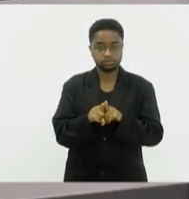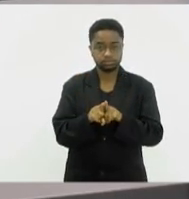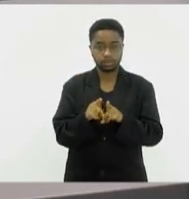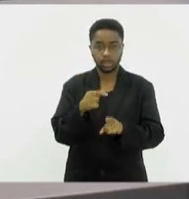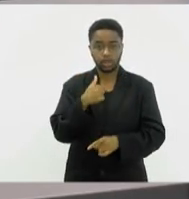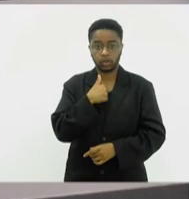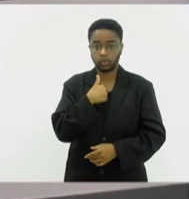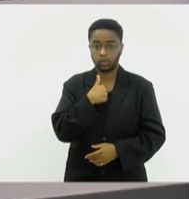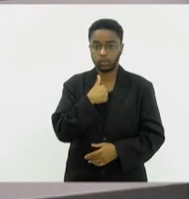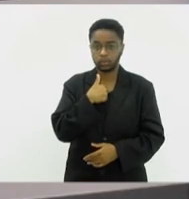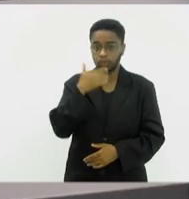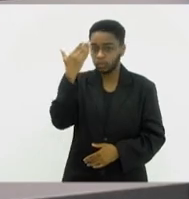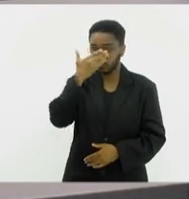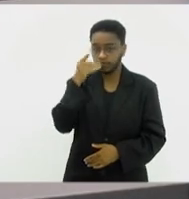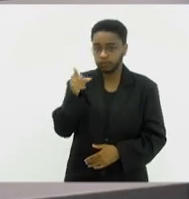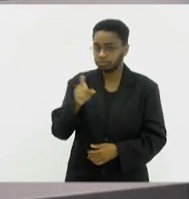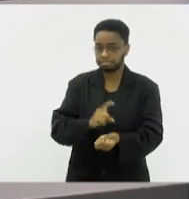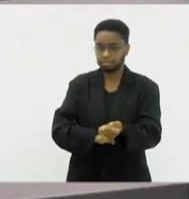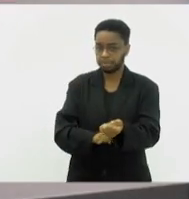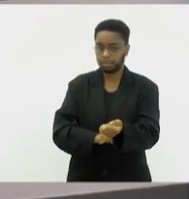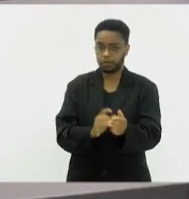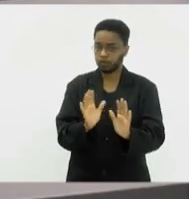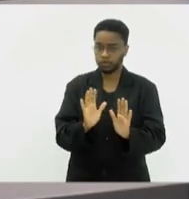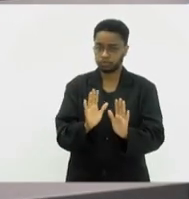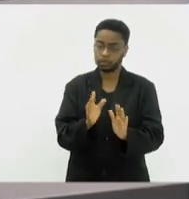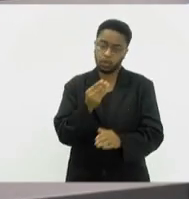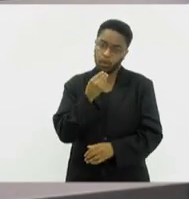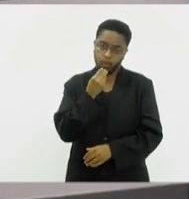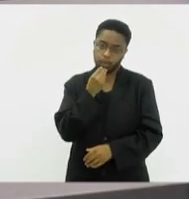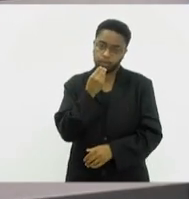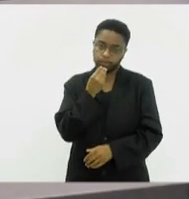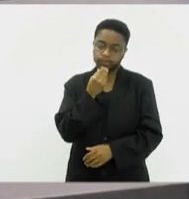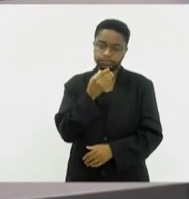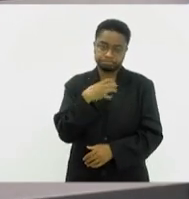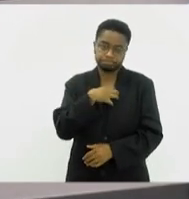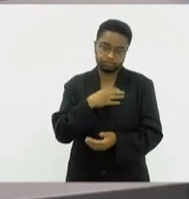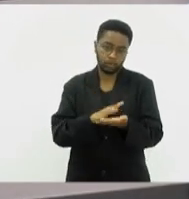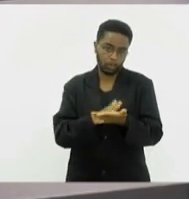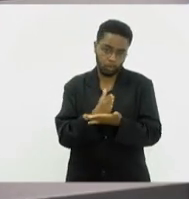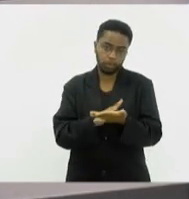vi você ficar nervoso. É claro, você se incomoda.